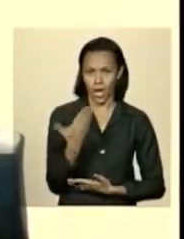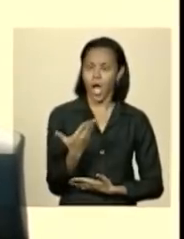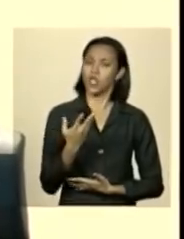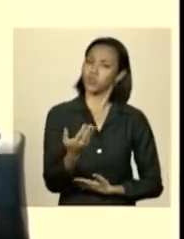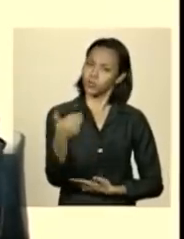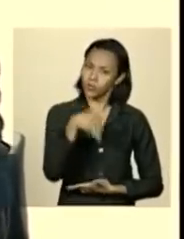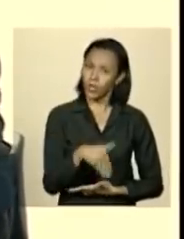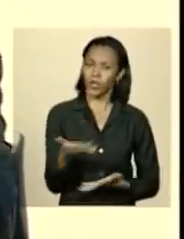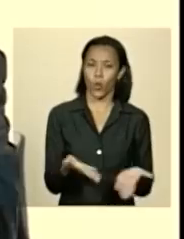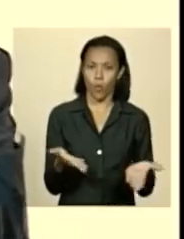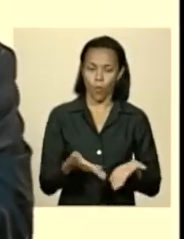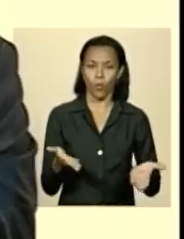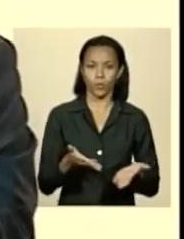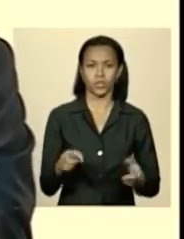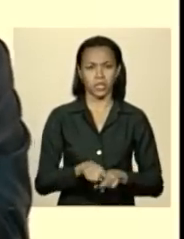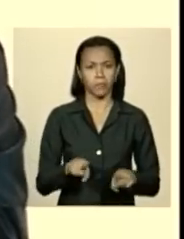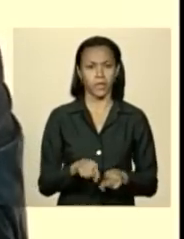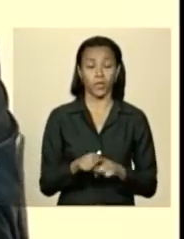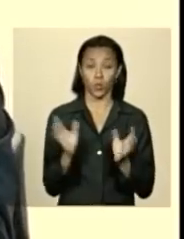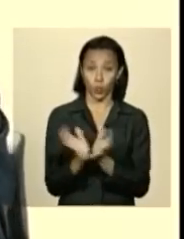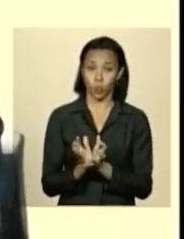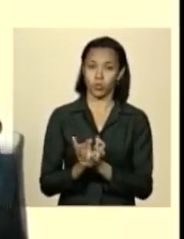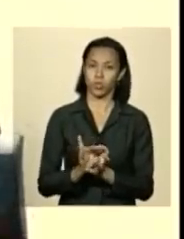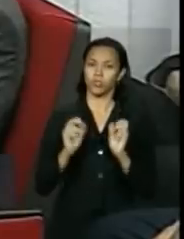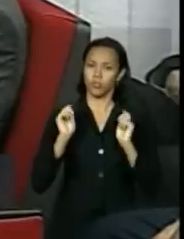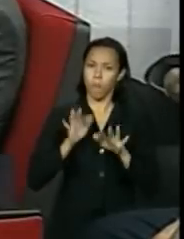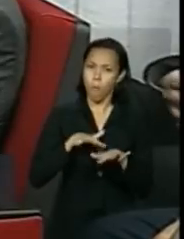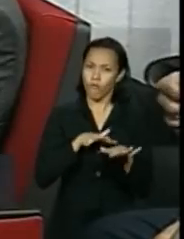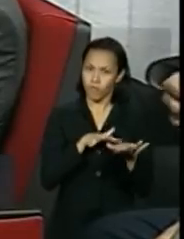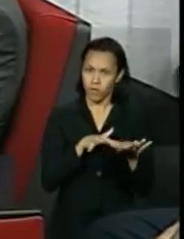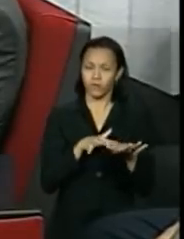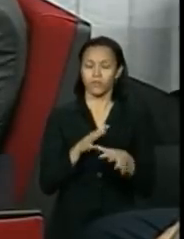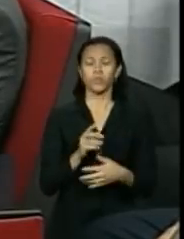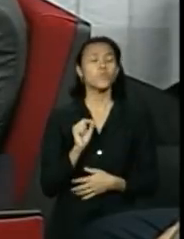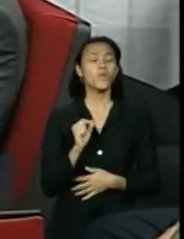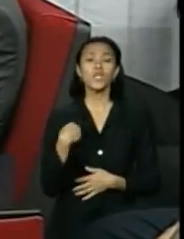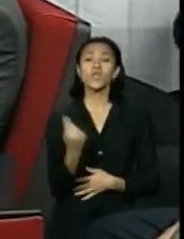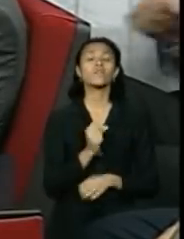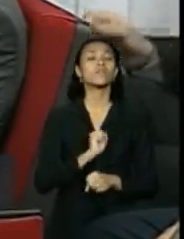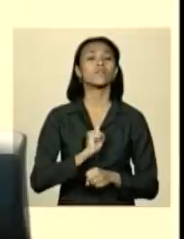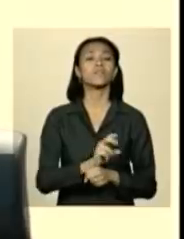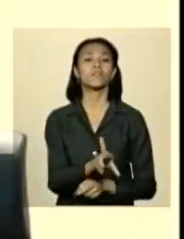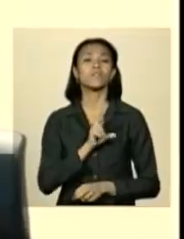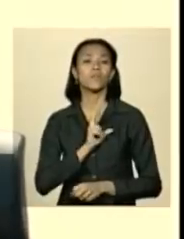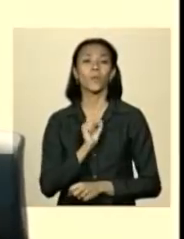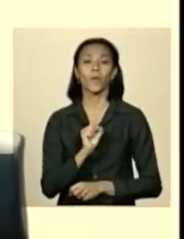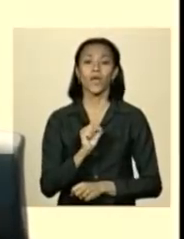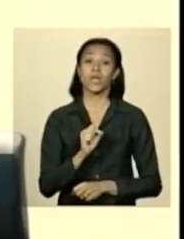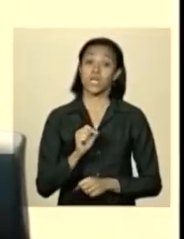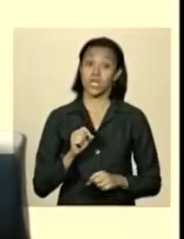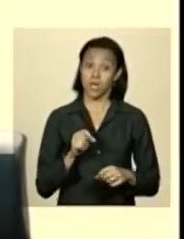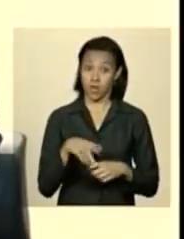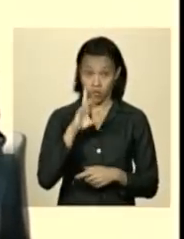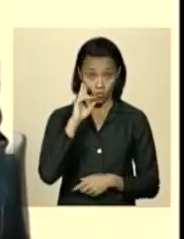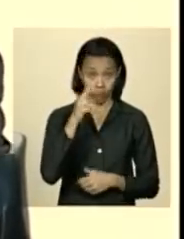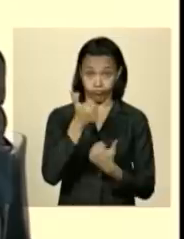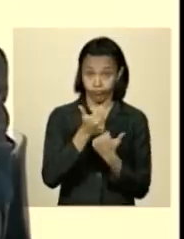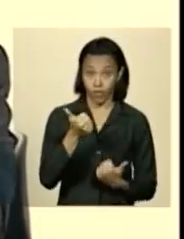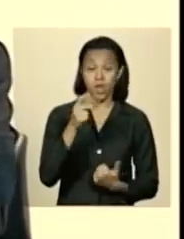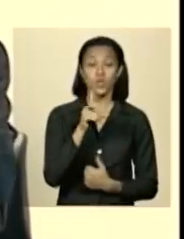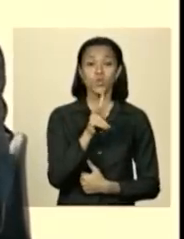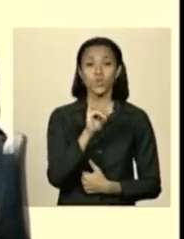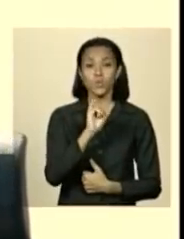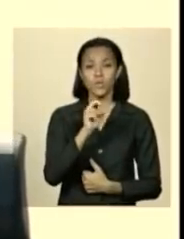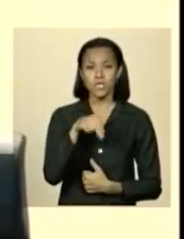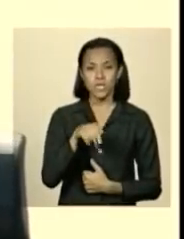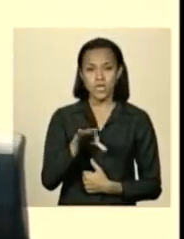vocês né pela presença dos movimentos né O que que nós esperamos Esperamos que a direção do INCRA dê continuidade